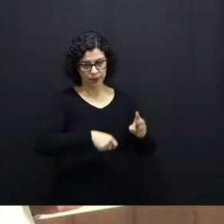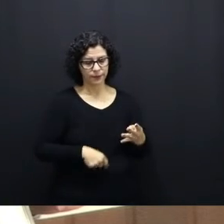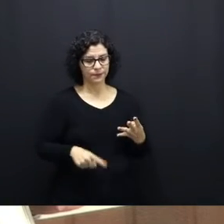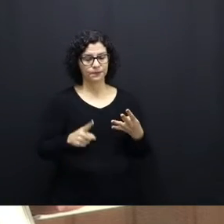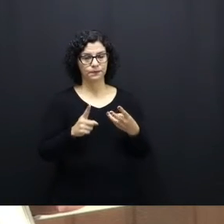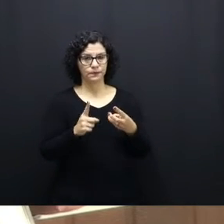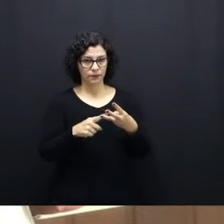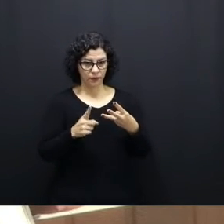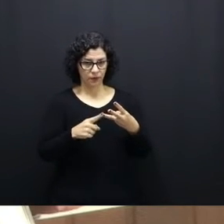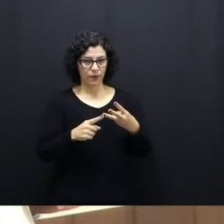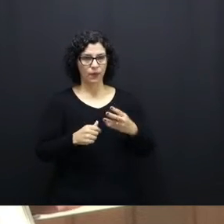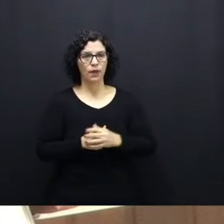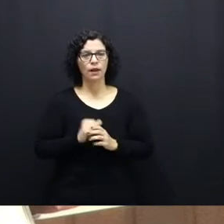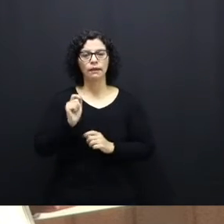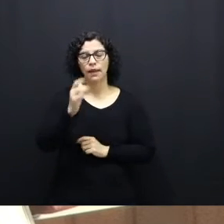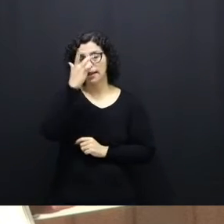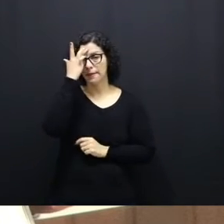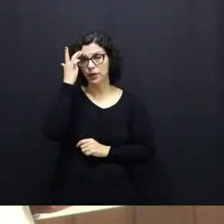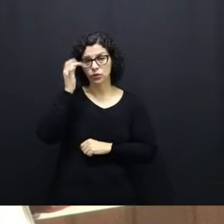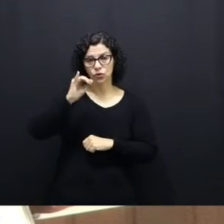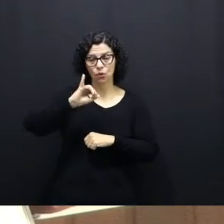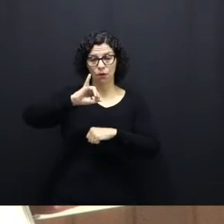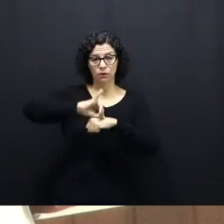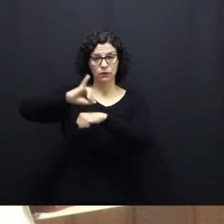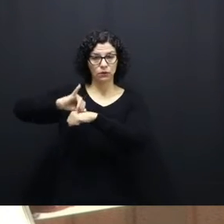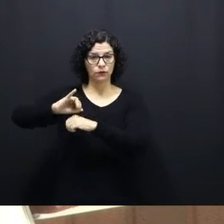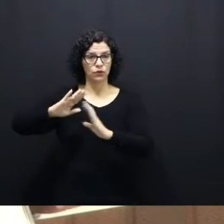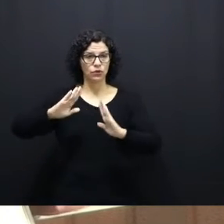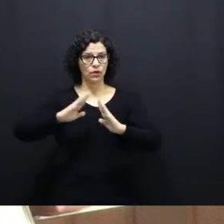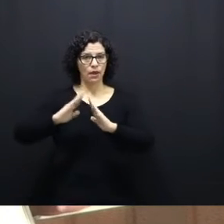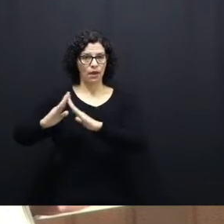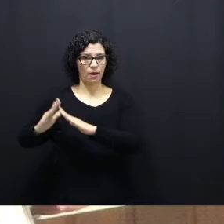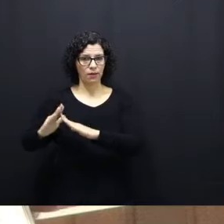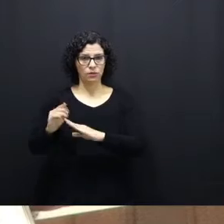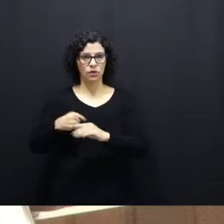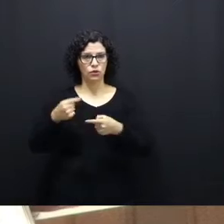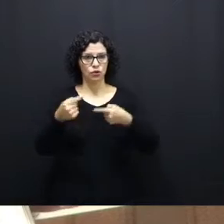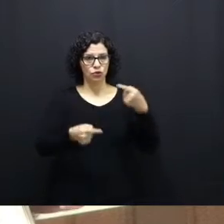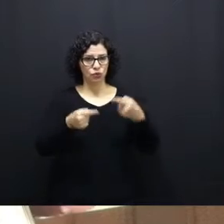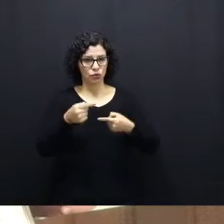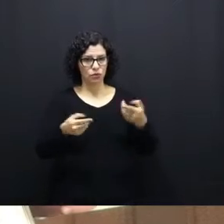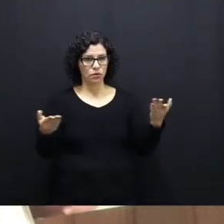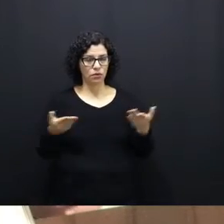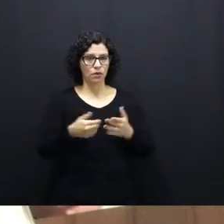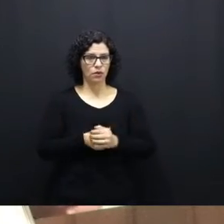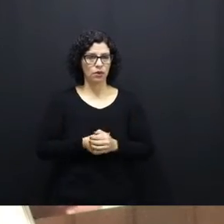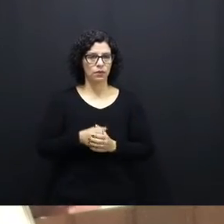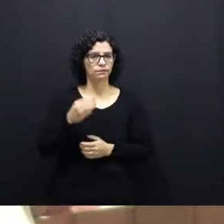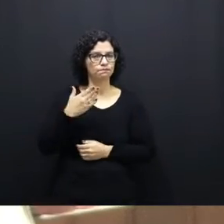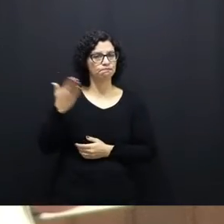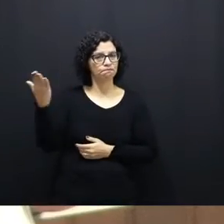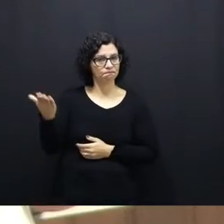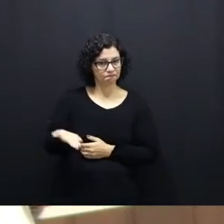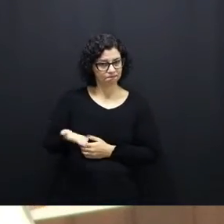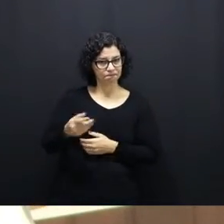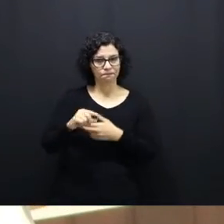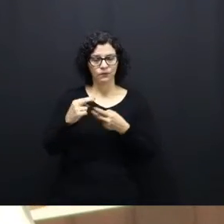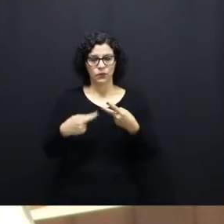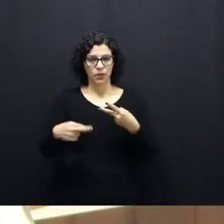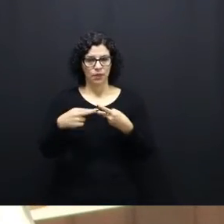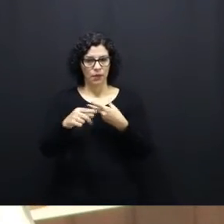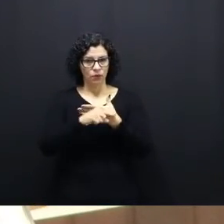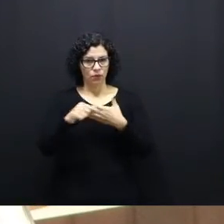o número 3 Quem são os donos de cada imóvel colocamos a discussão com a palavra autor do